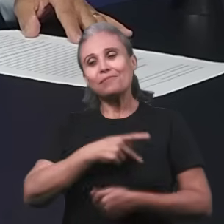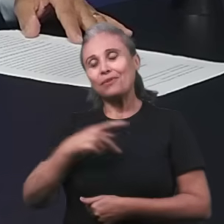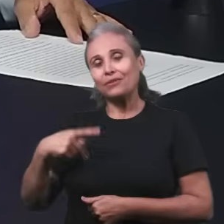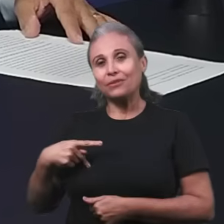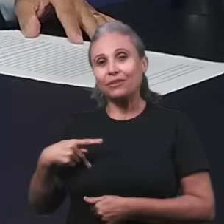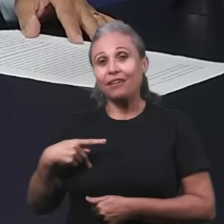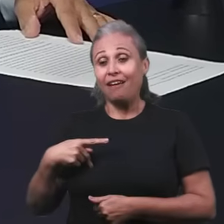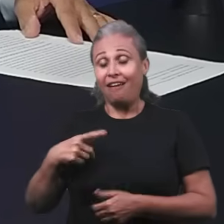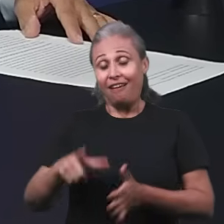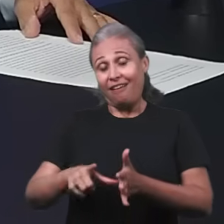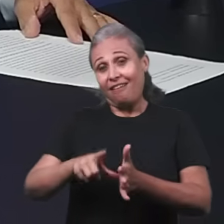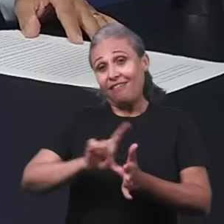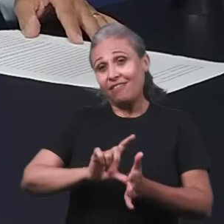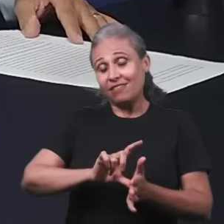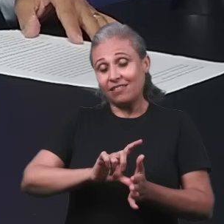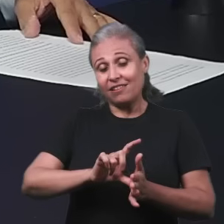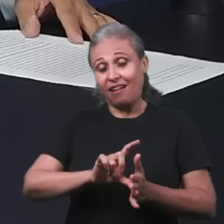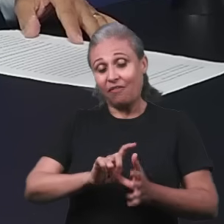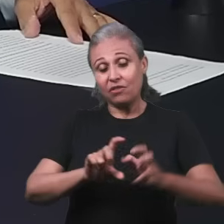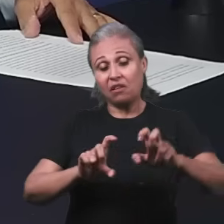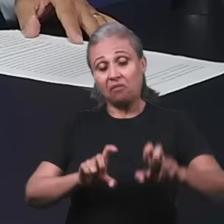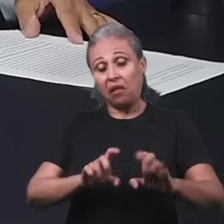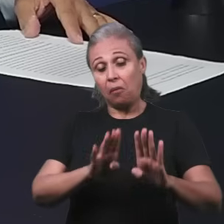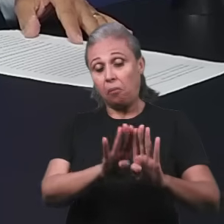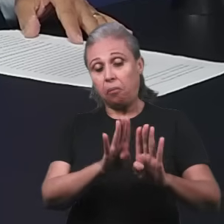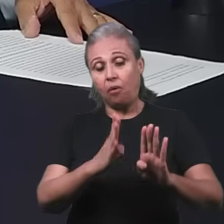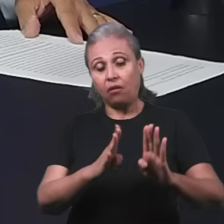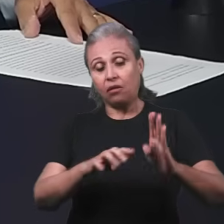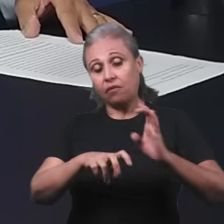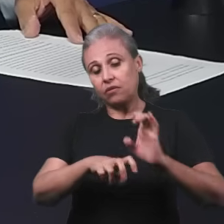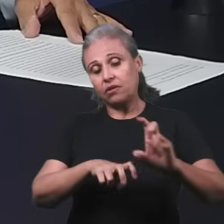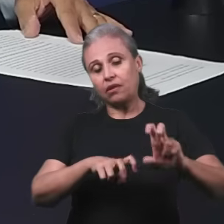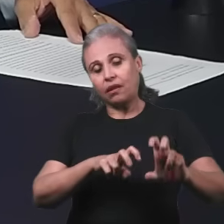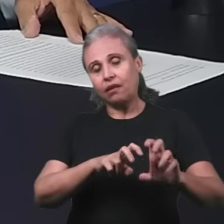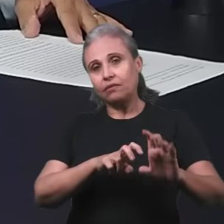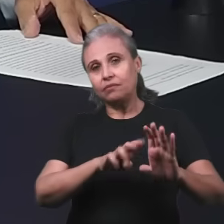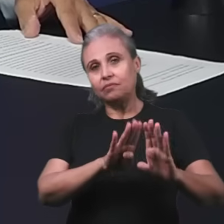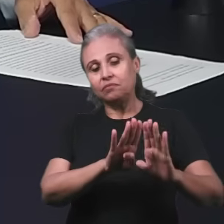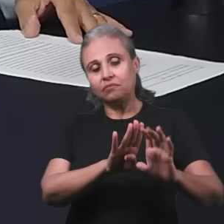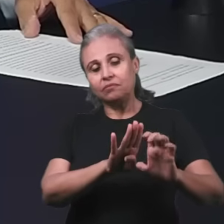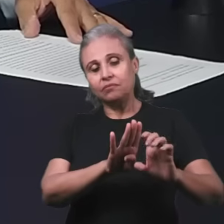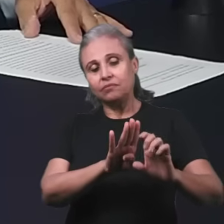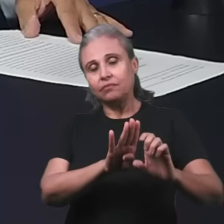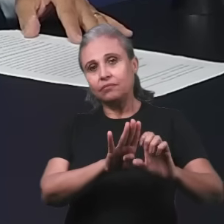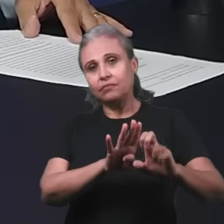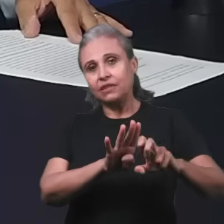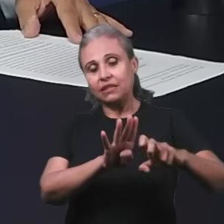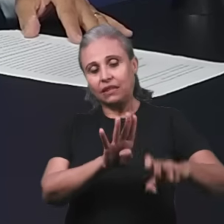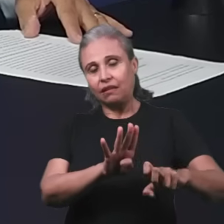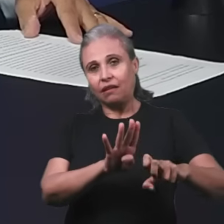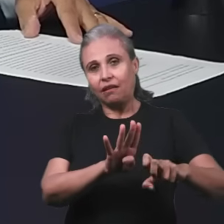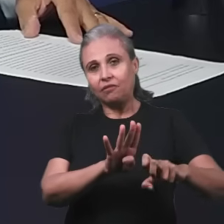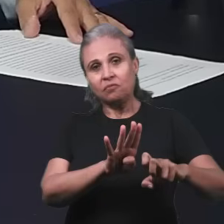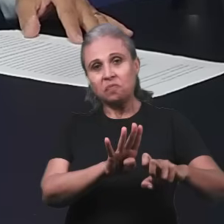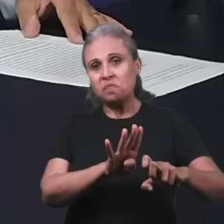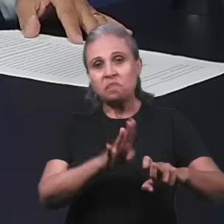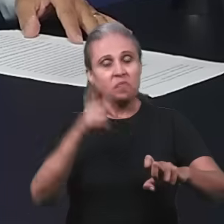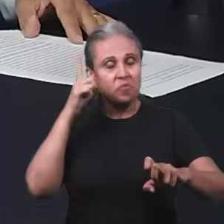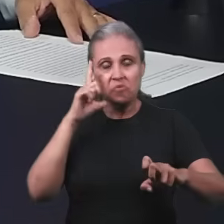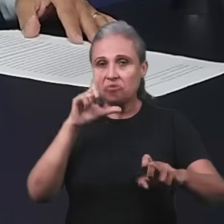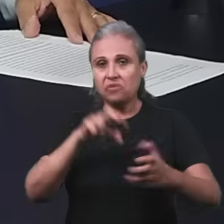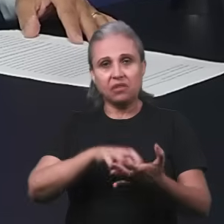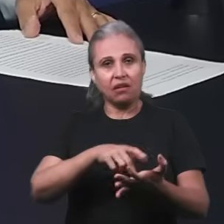coxo, estava à porta, até então inerte, não é? Até então sem condições de se locomover. Mas o